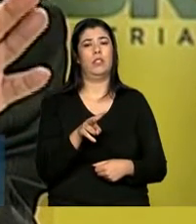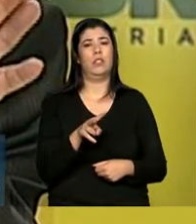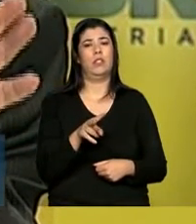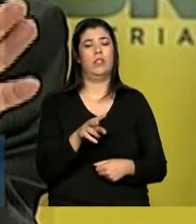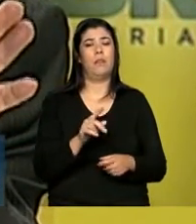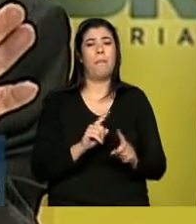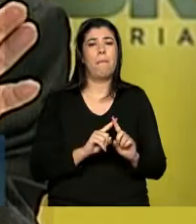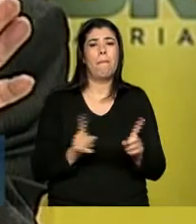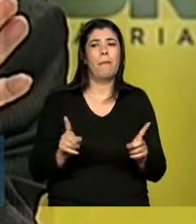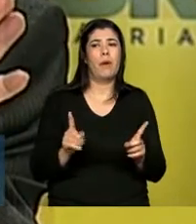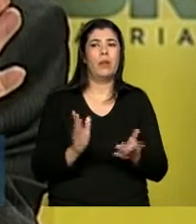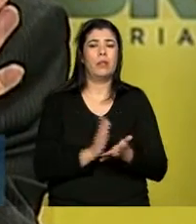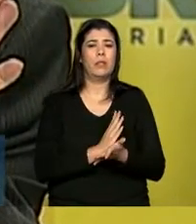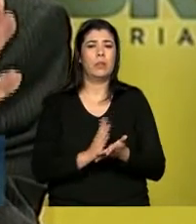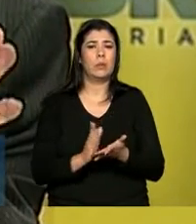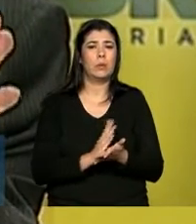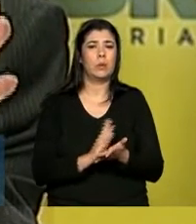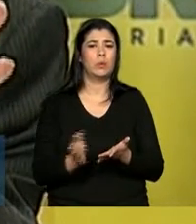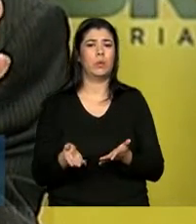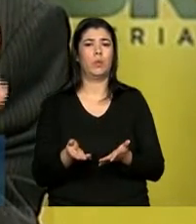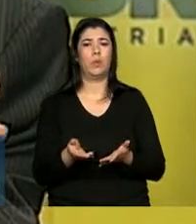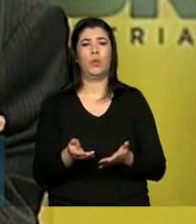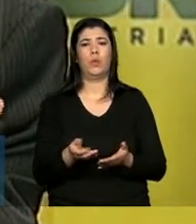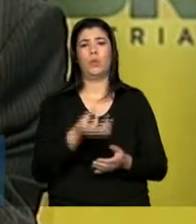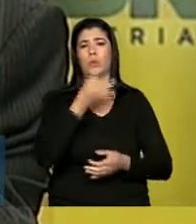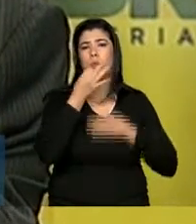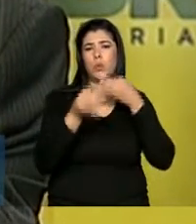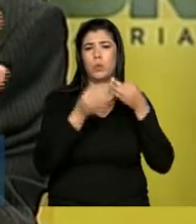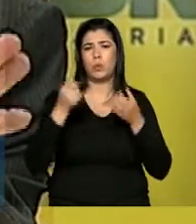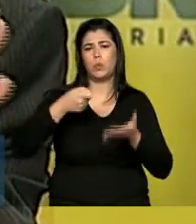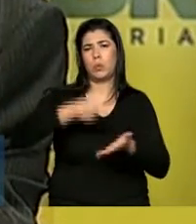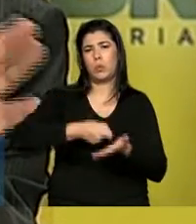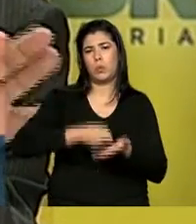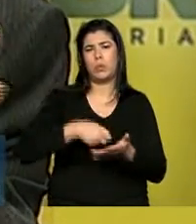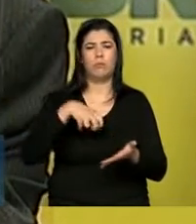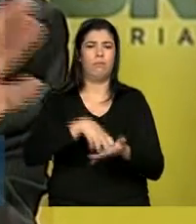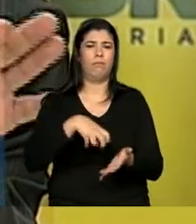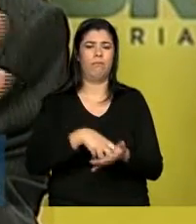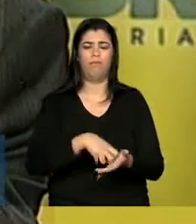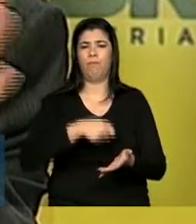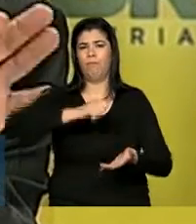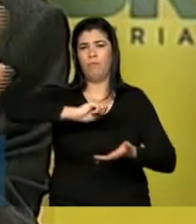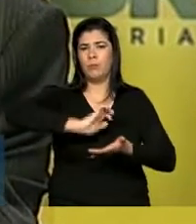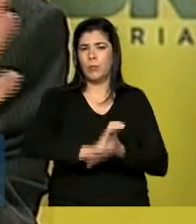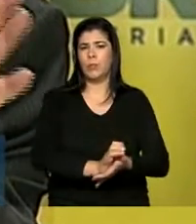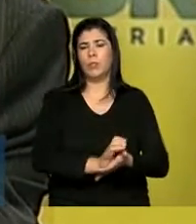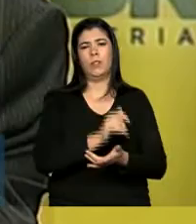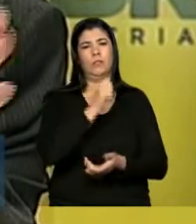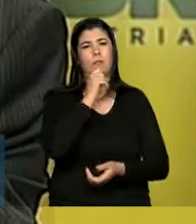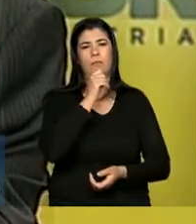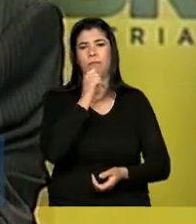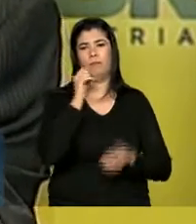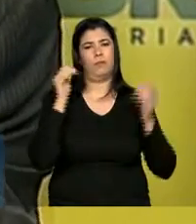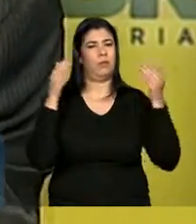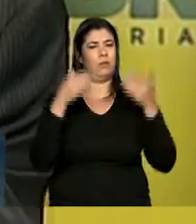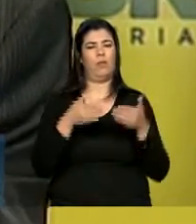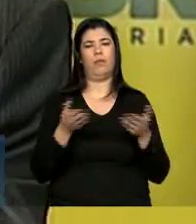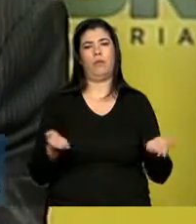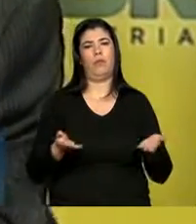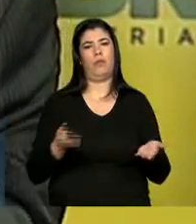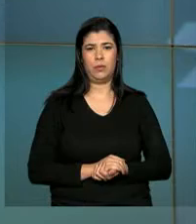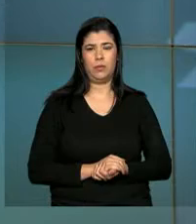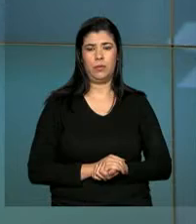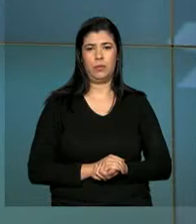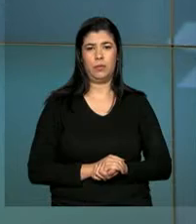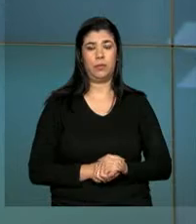Agora, soluções punitivas, repressivas, etc., não são o nosso foco, pelo menos não são o nosso foco